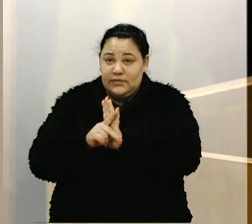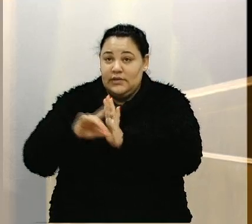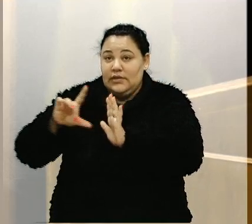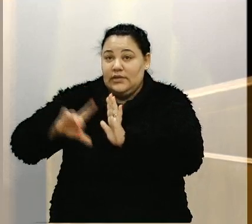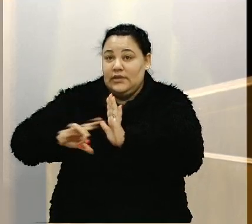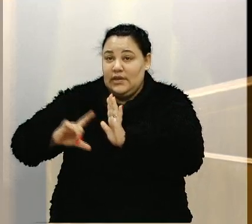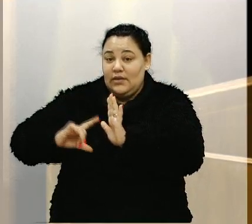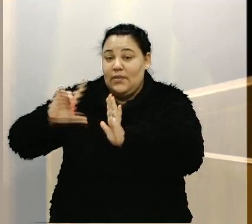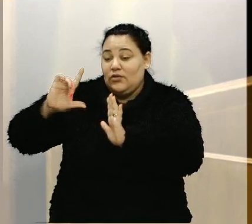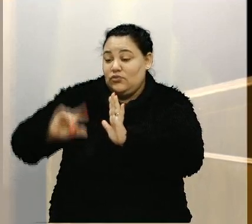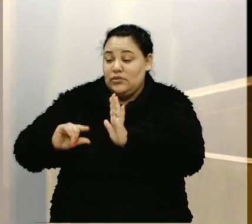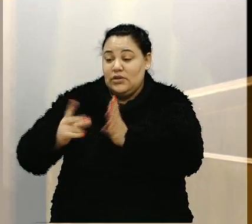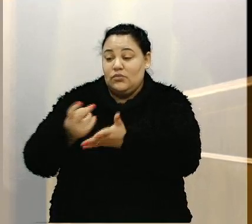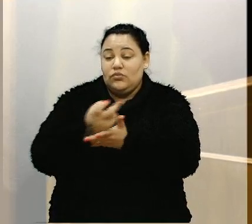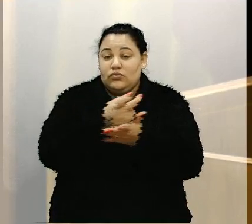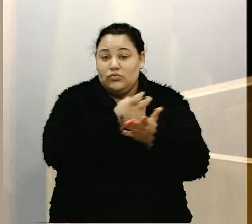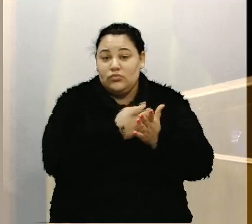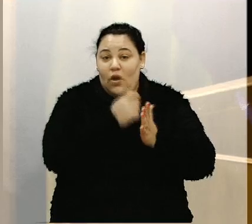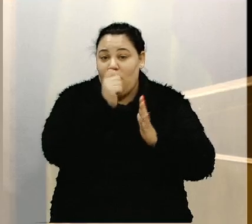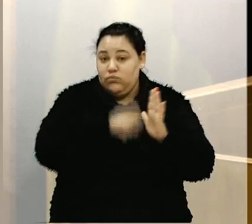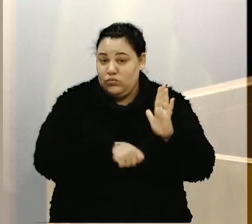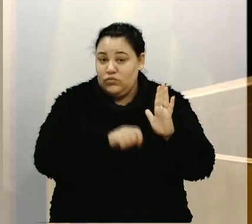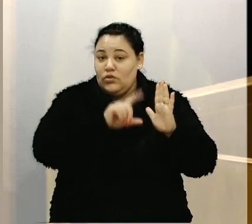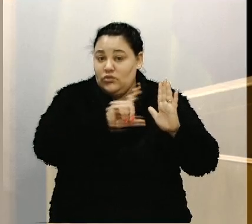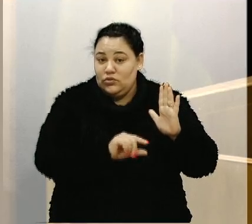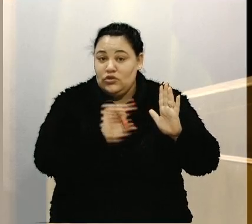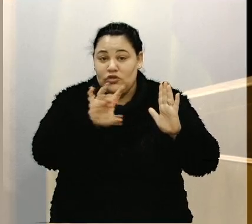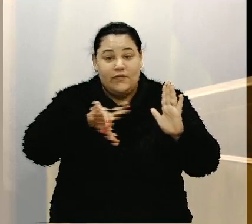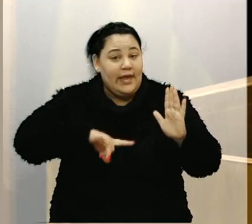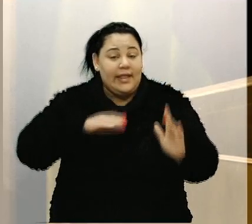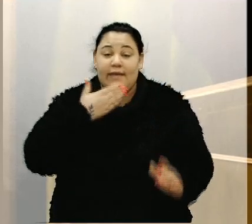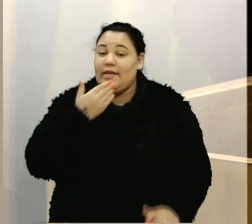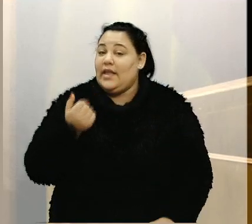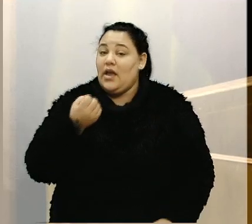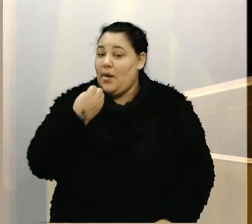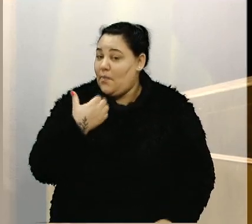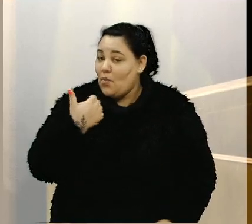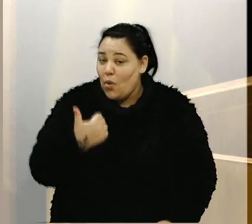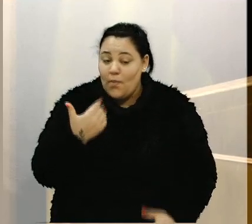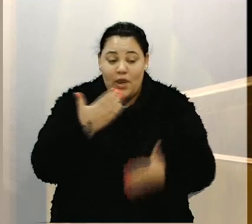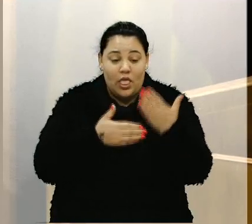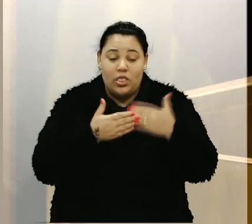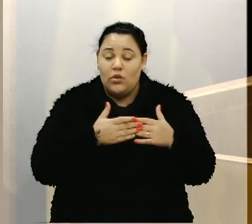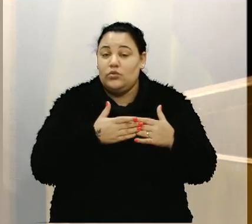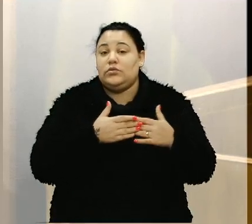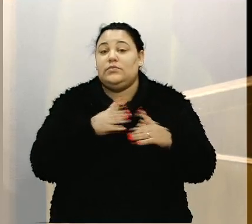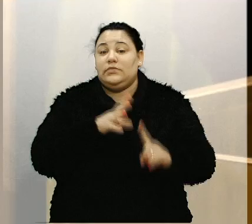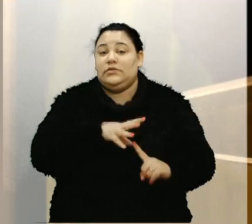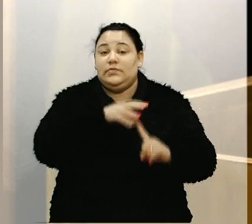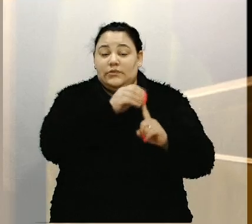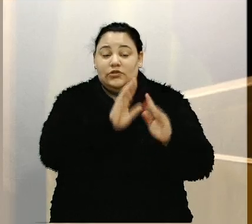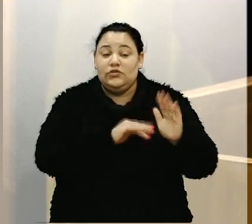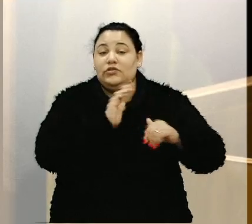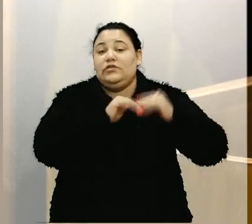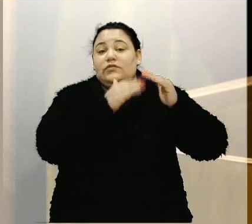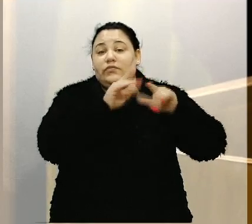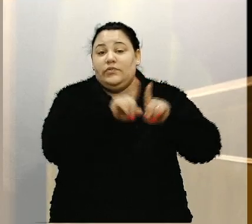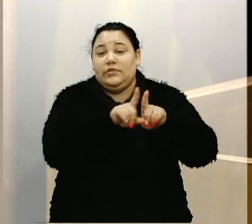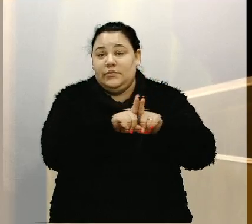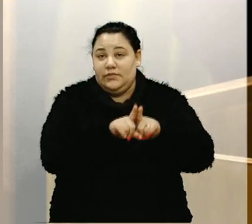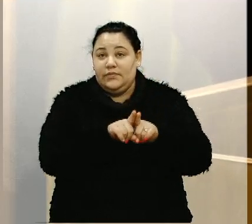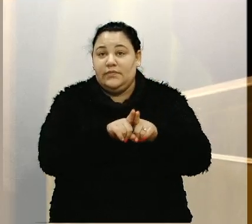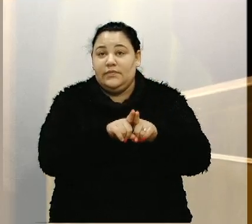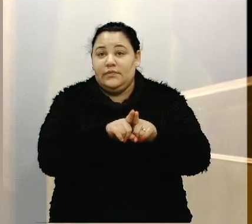redução significativa e só teremos benefícios para todos, principalmente no desenvolvimento